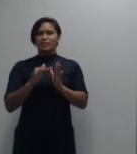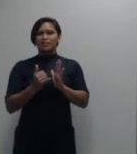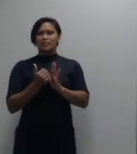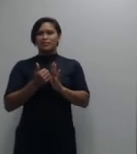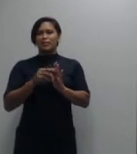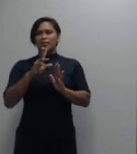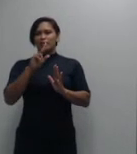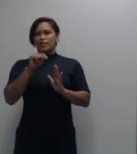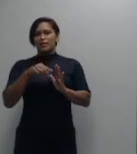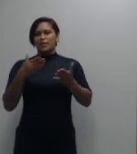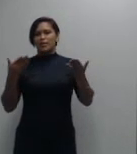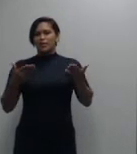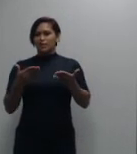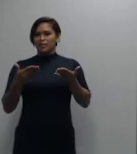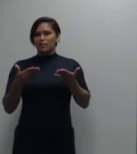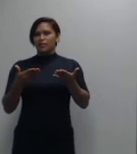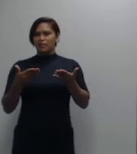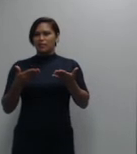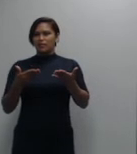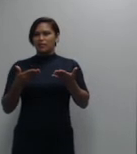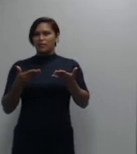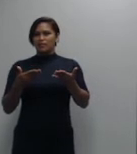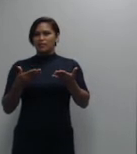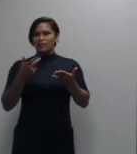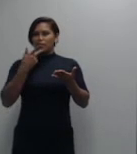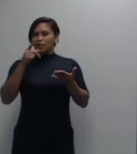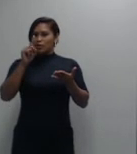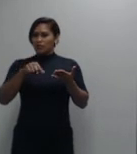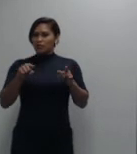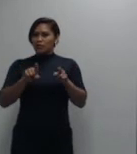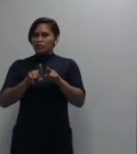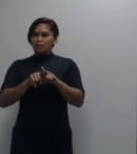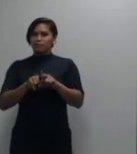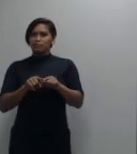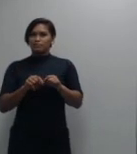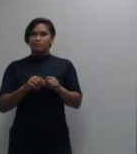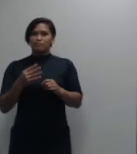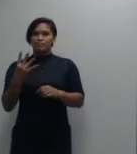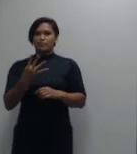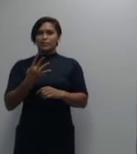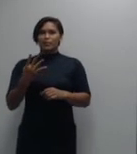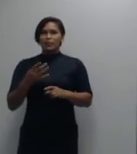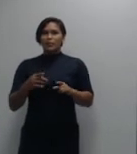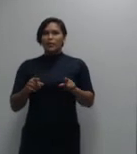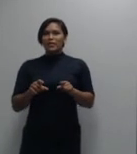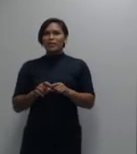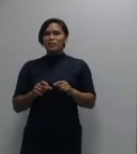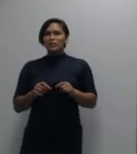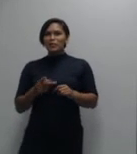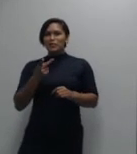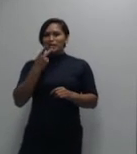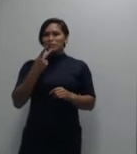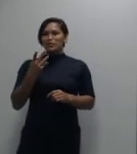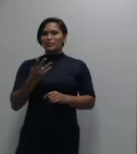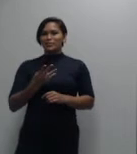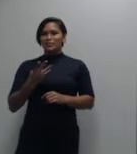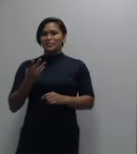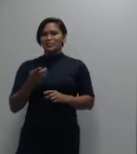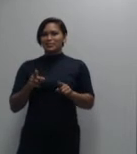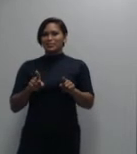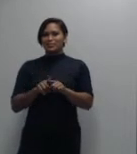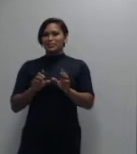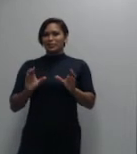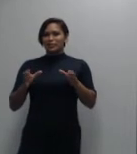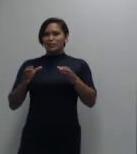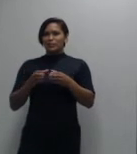foi então o motivo pelo qual a quarta turma assenta para as personalidades do